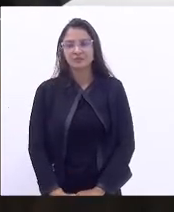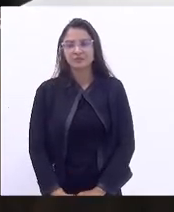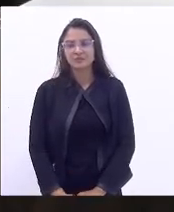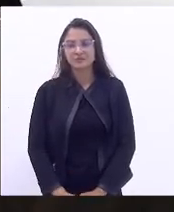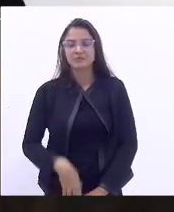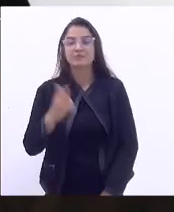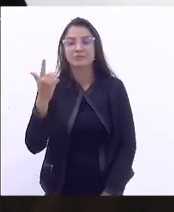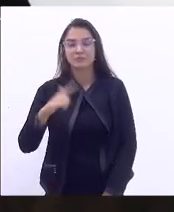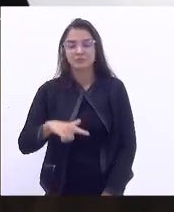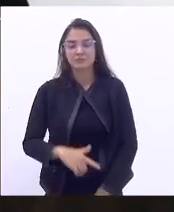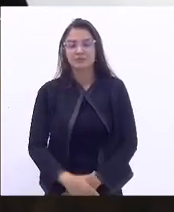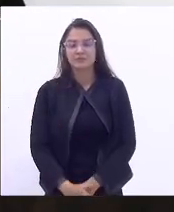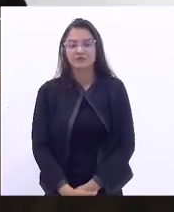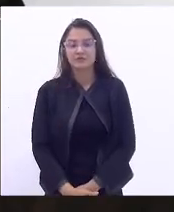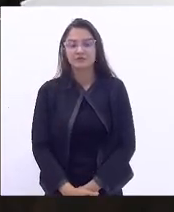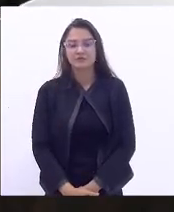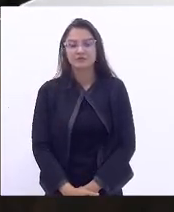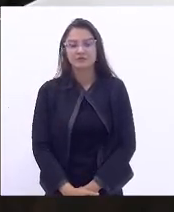Deputado